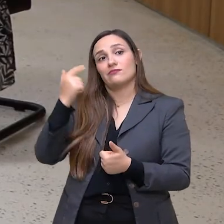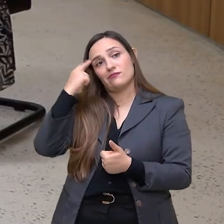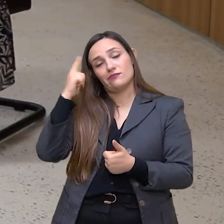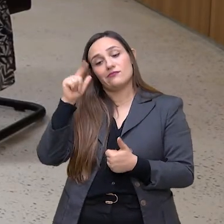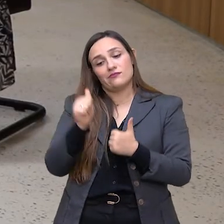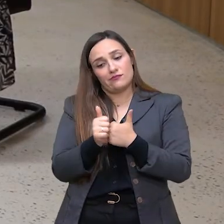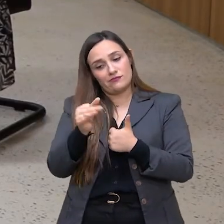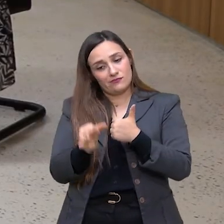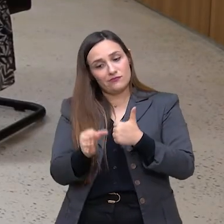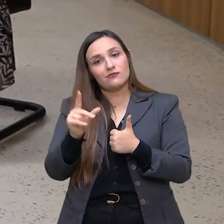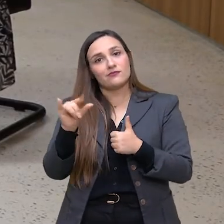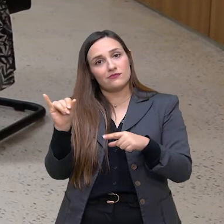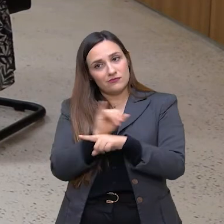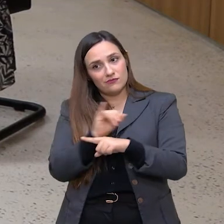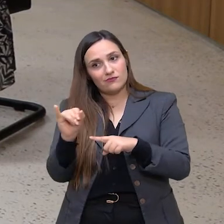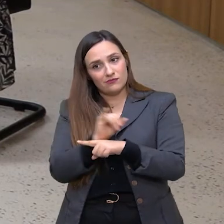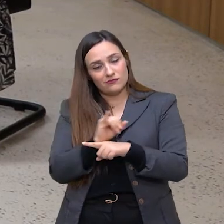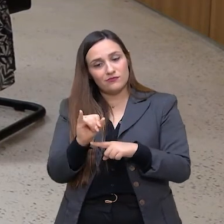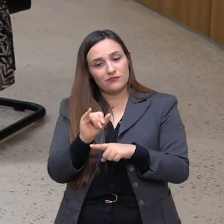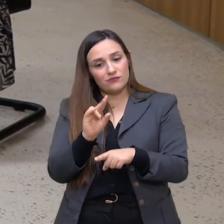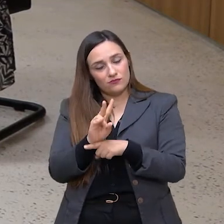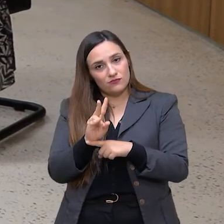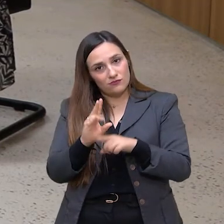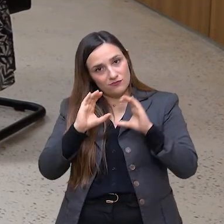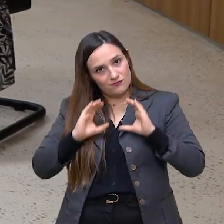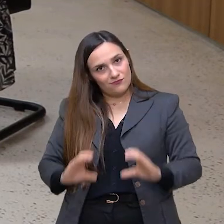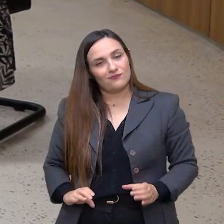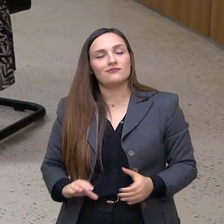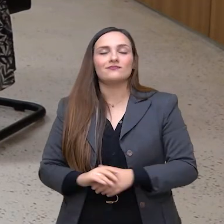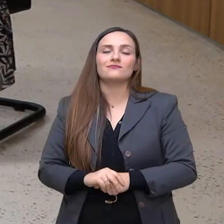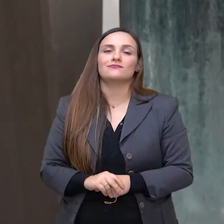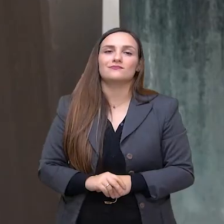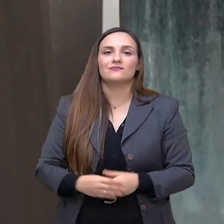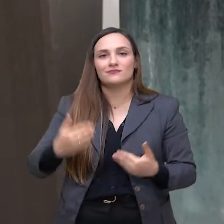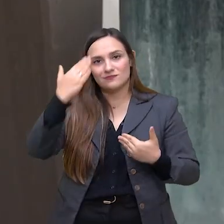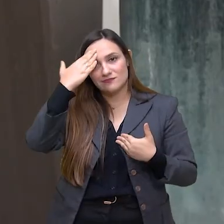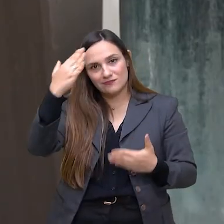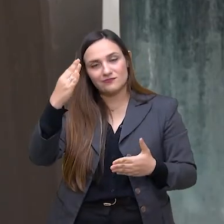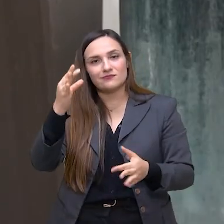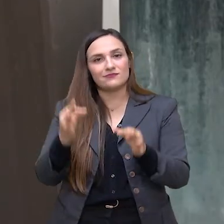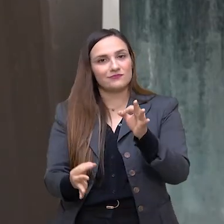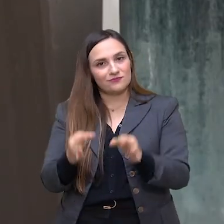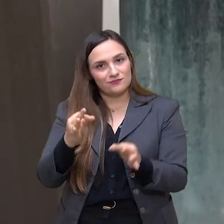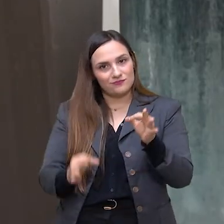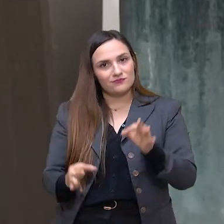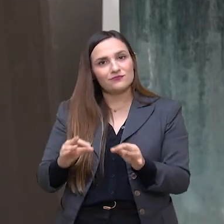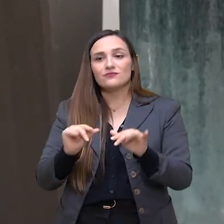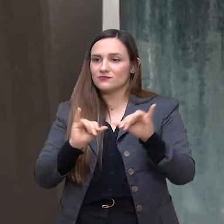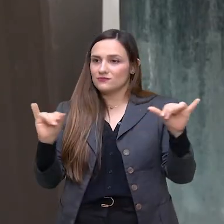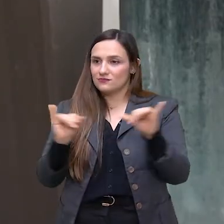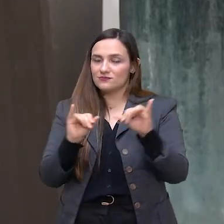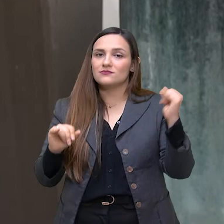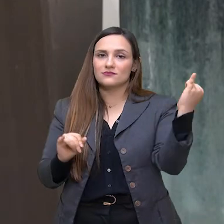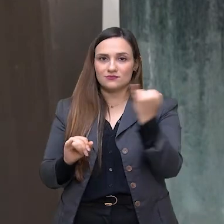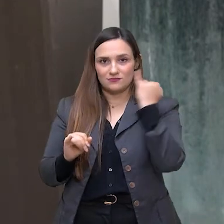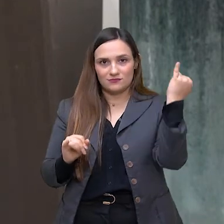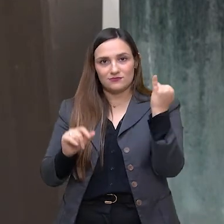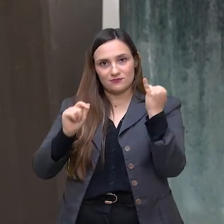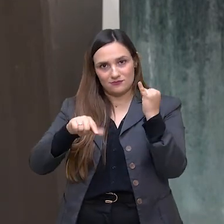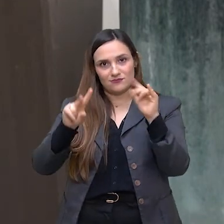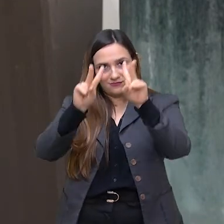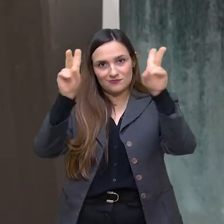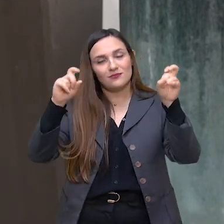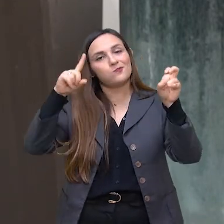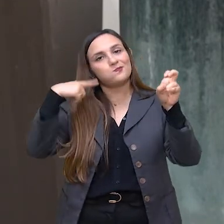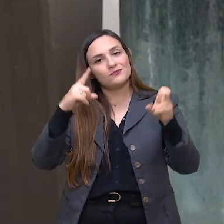tribunal como um agente proliferador dessa conduta. Obrigada, doutora, pelas informações relevantes que trouxe